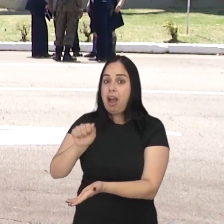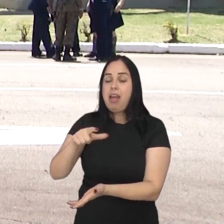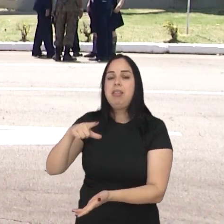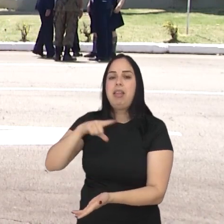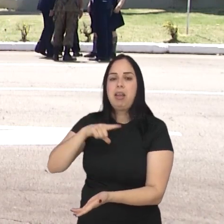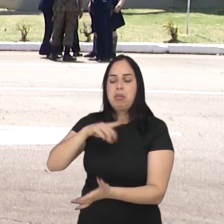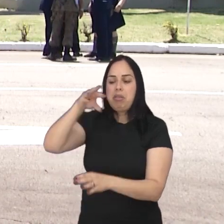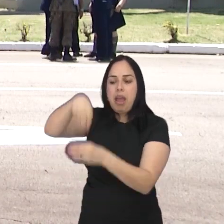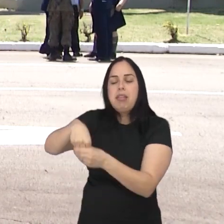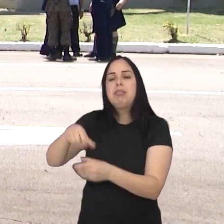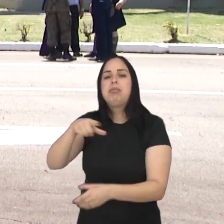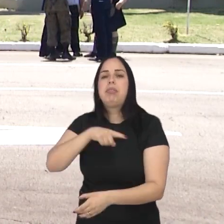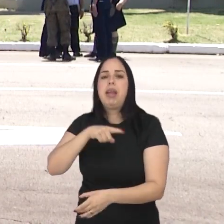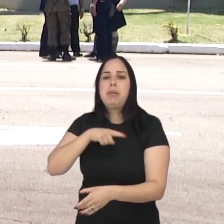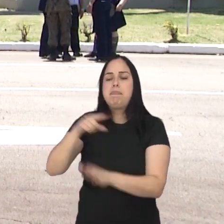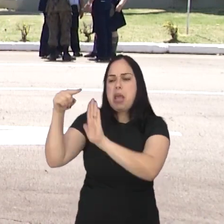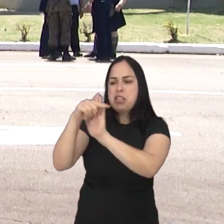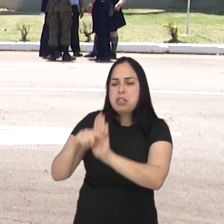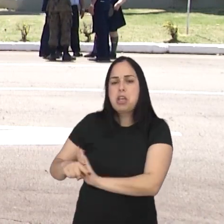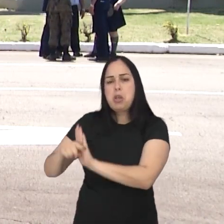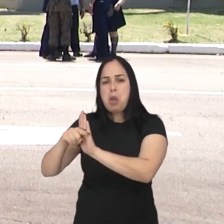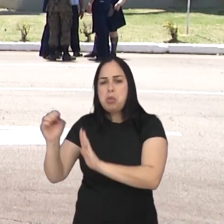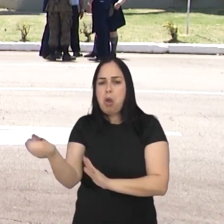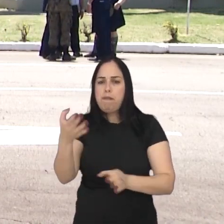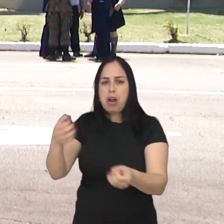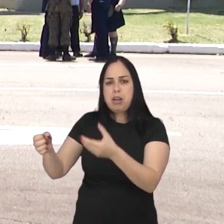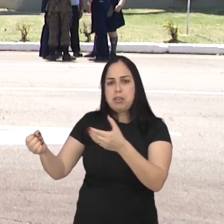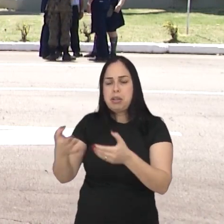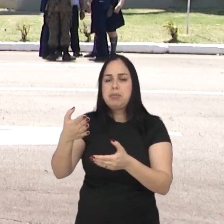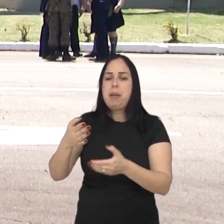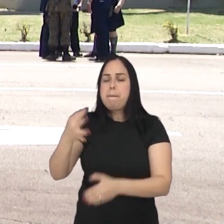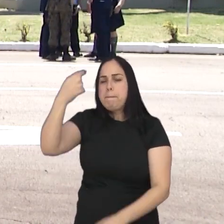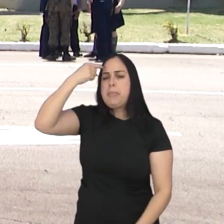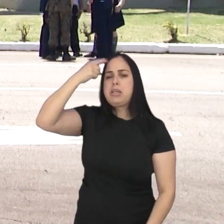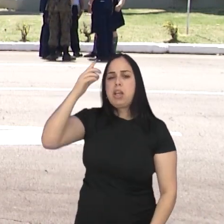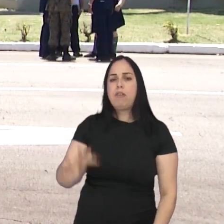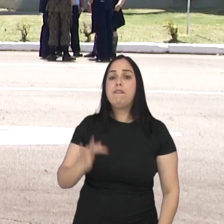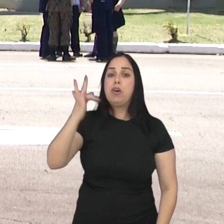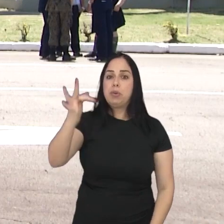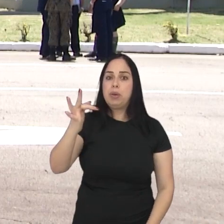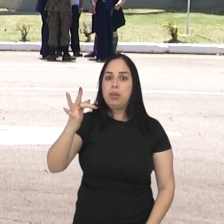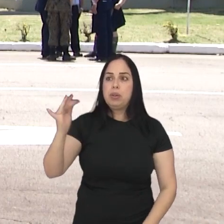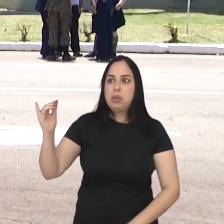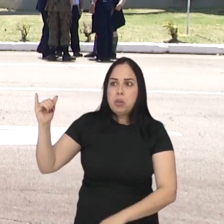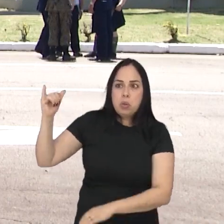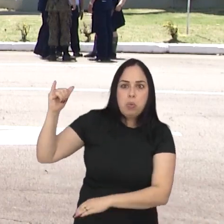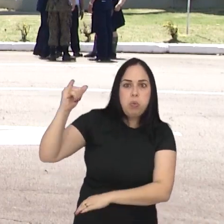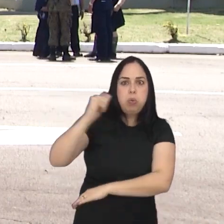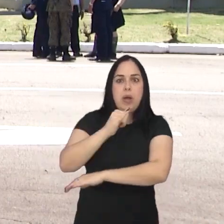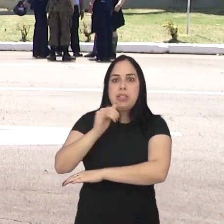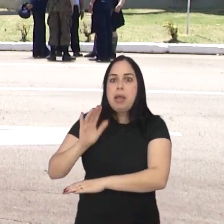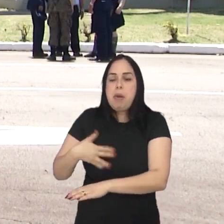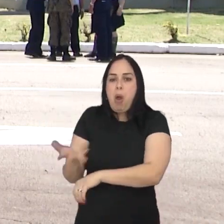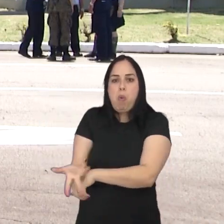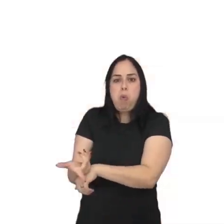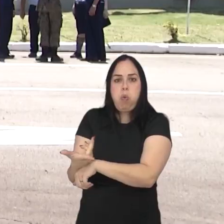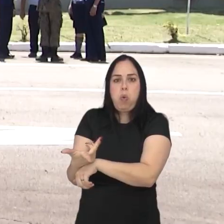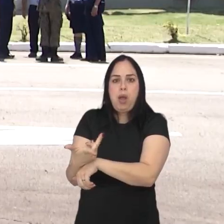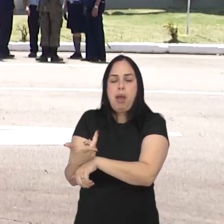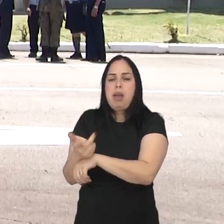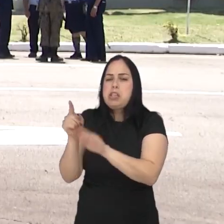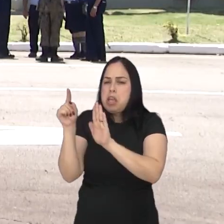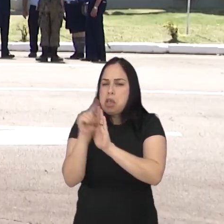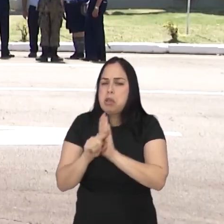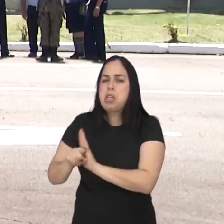pesquisa, de inovação, então a gente está sempre olhando para o futuro. Eu digo que a Força Aérea está sempre na fronteira do conhecimento,